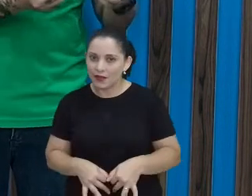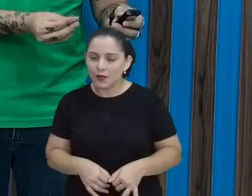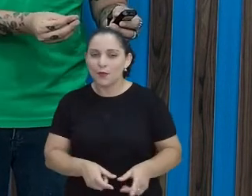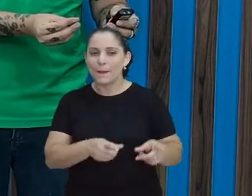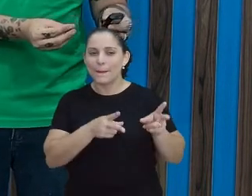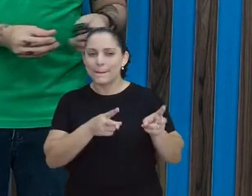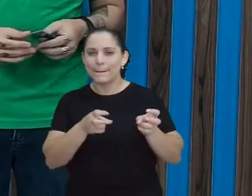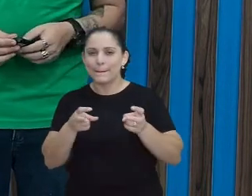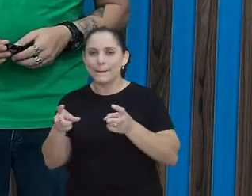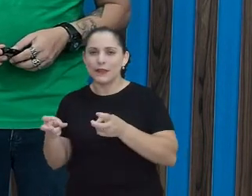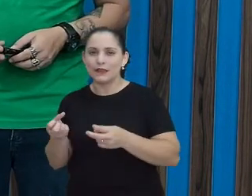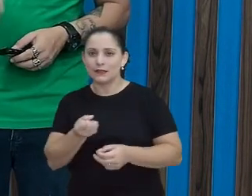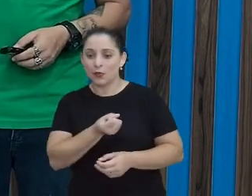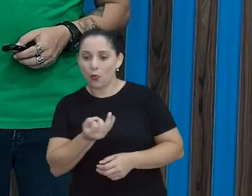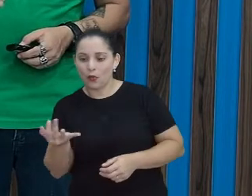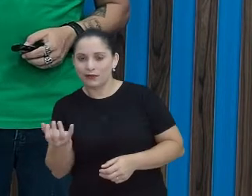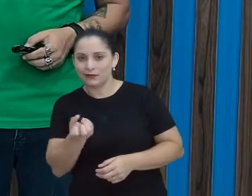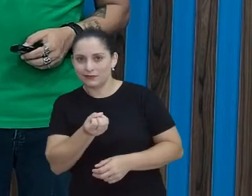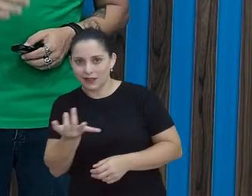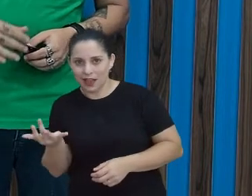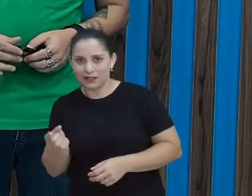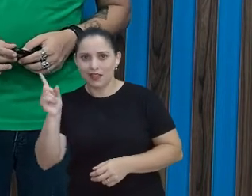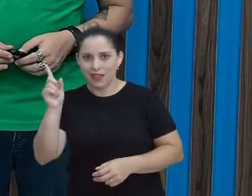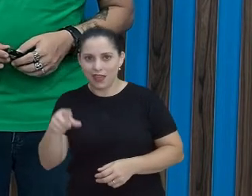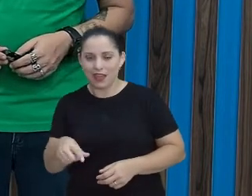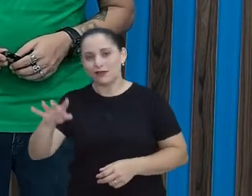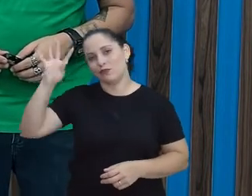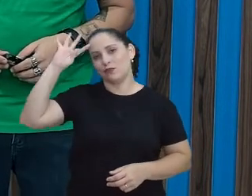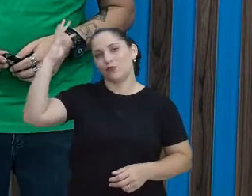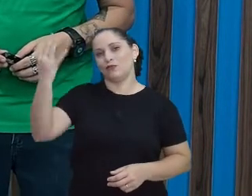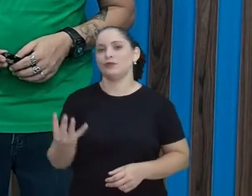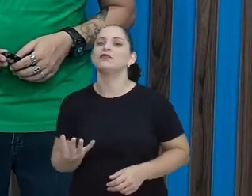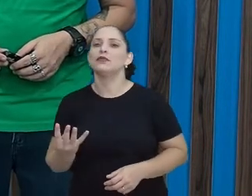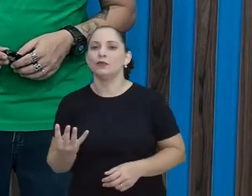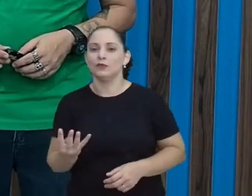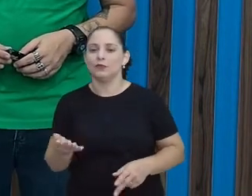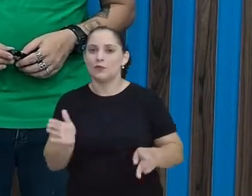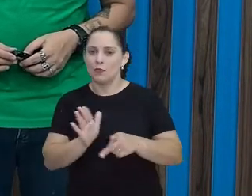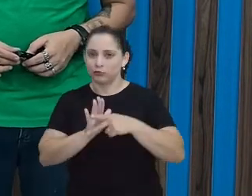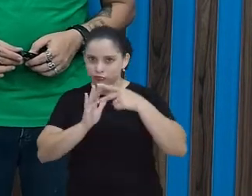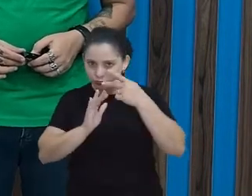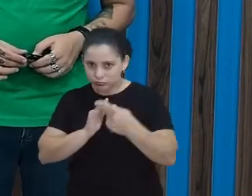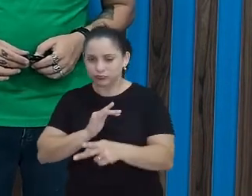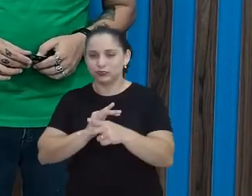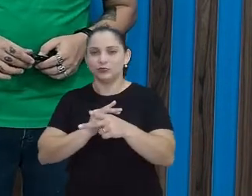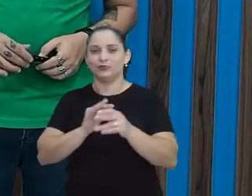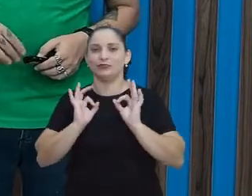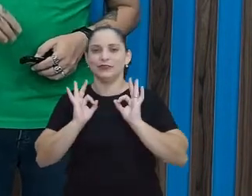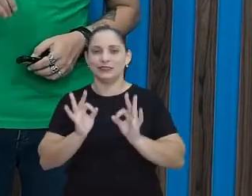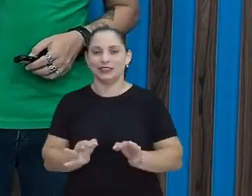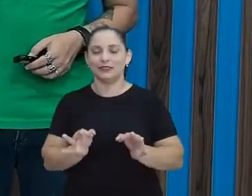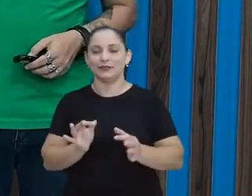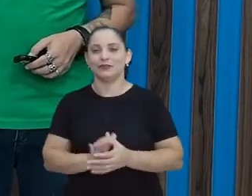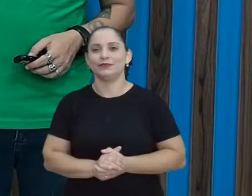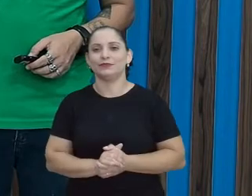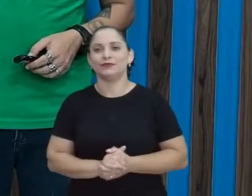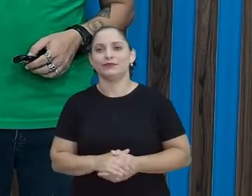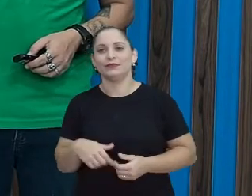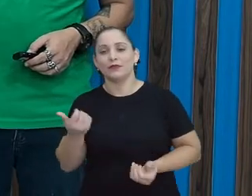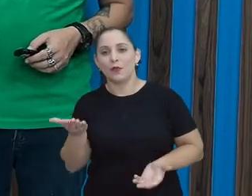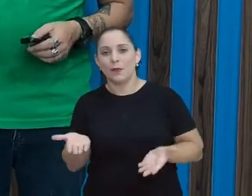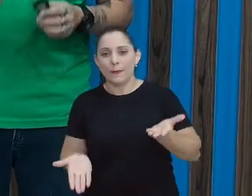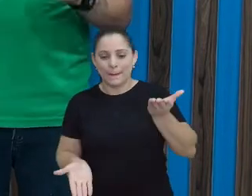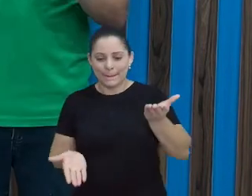se aquele valor que você encontrou de fato é a solução para aquela equação, tá certo? Então, uma balança de